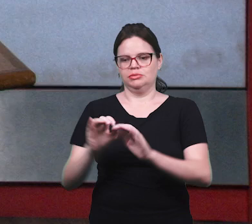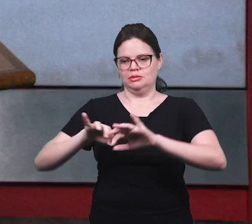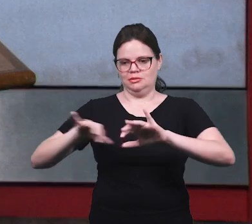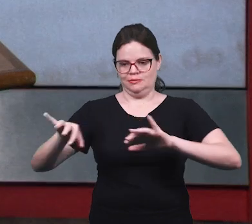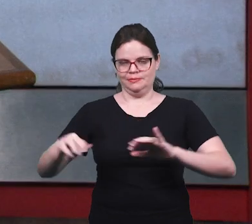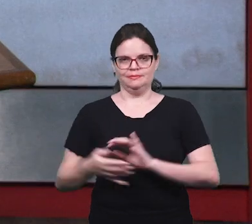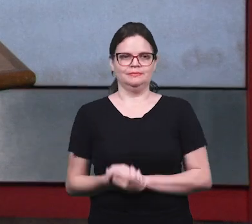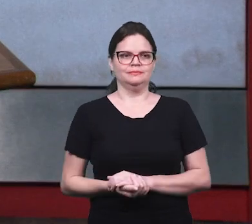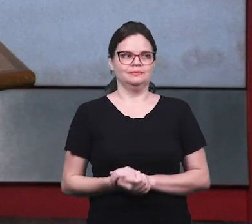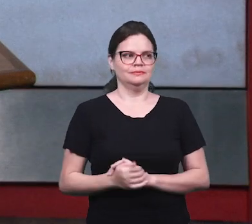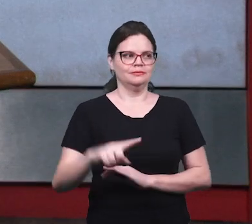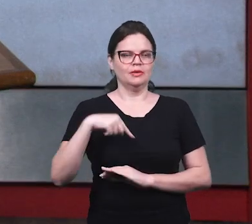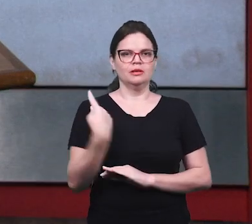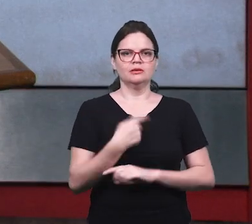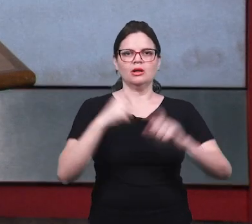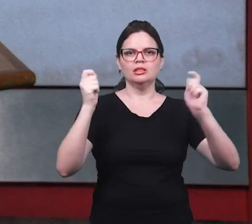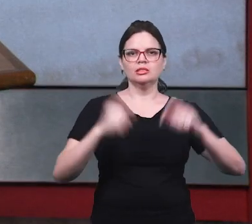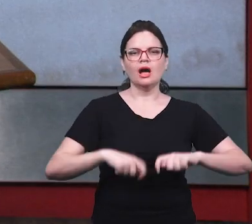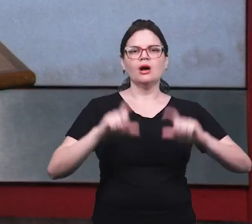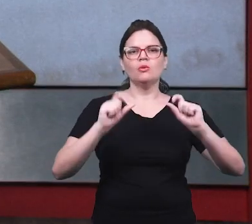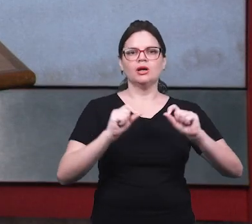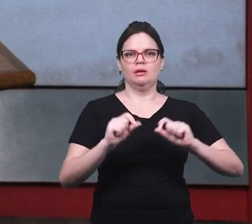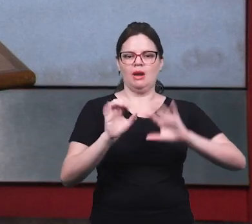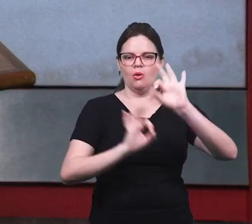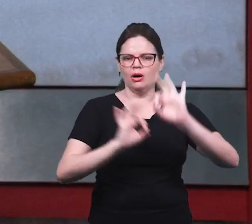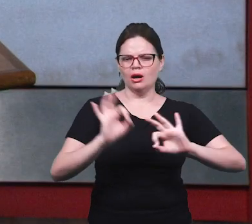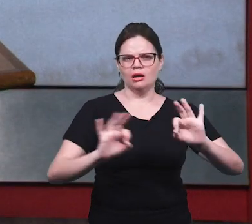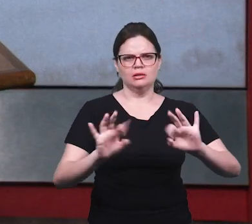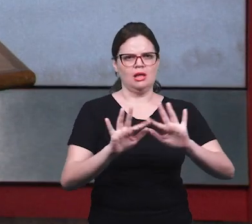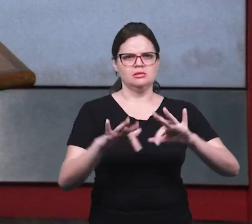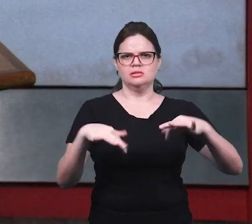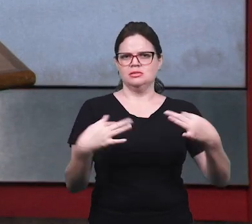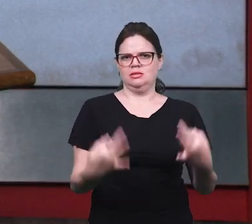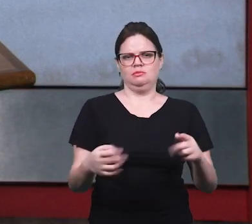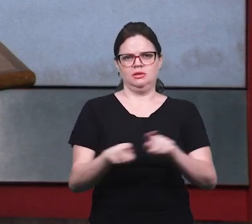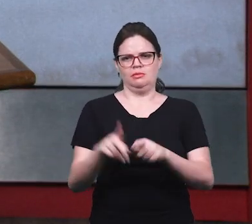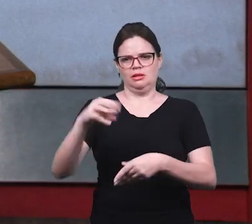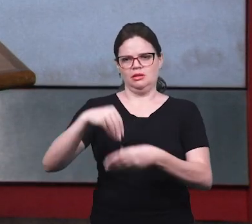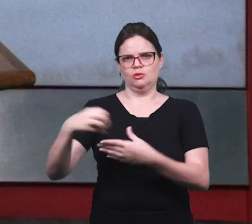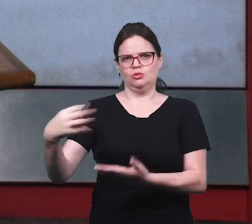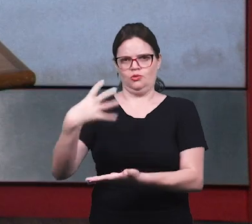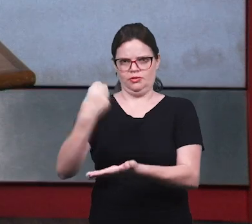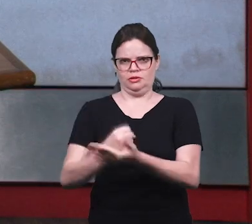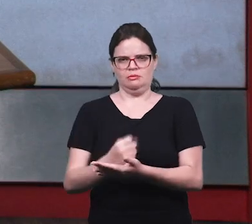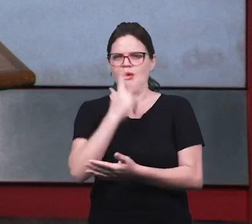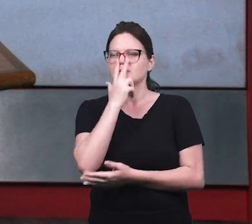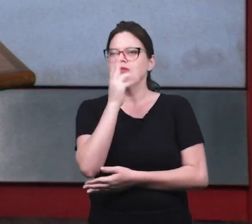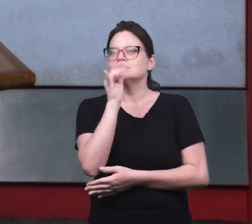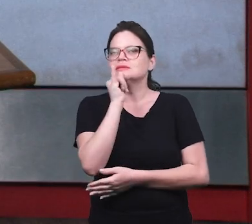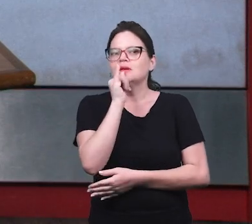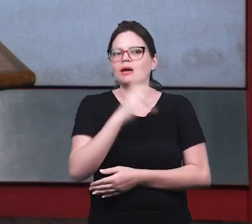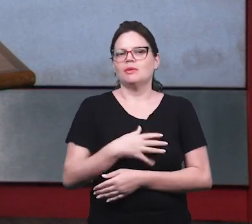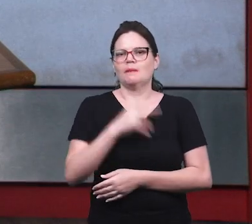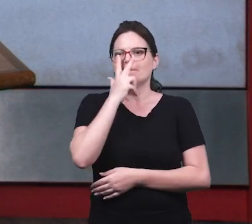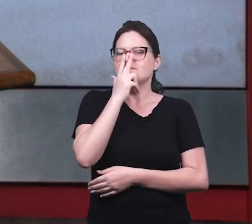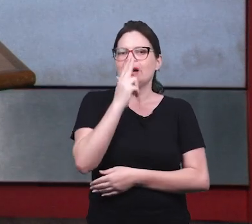Nós poderíamos fazer uma divisão básica e simples do Novo Testamento, separando o livro ao